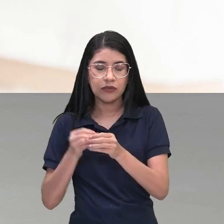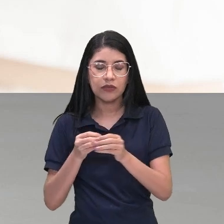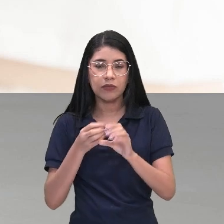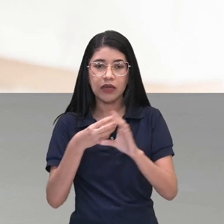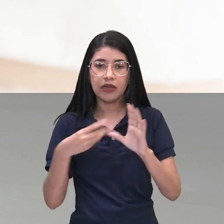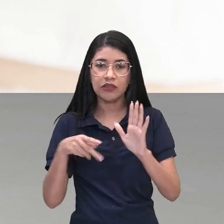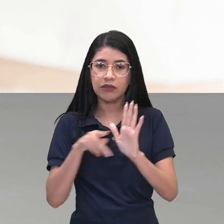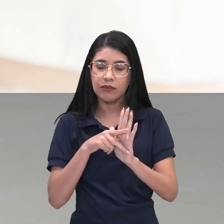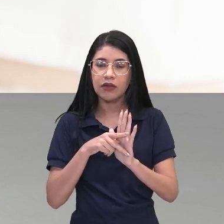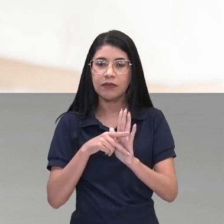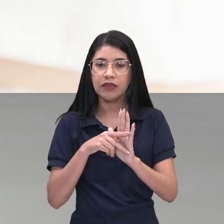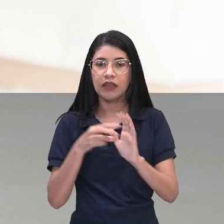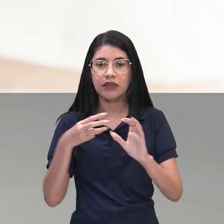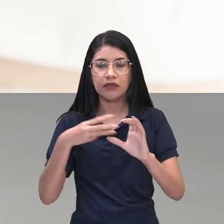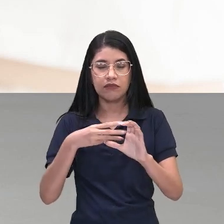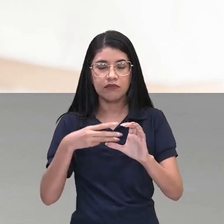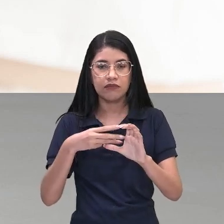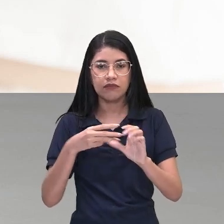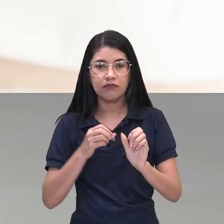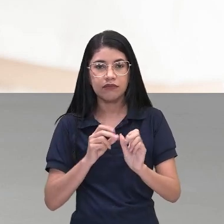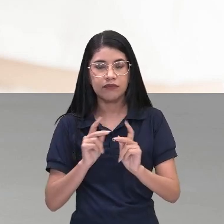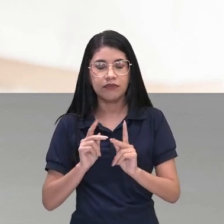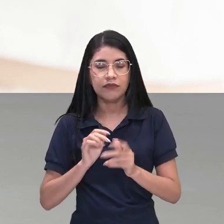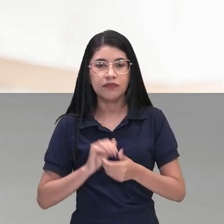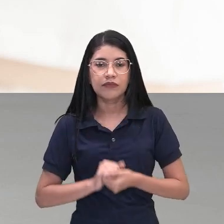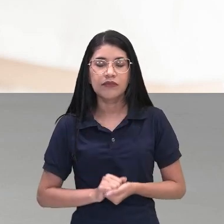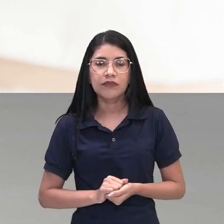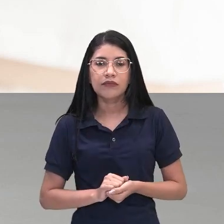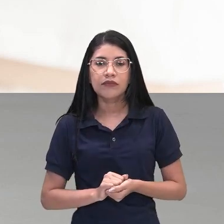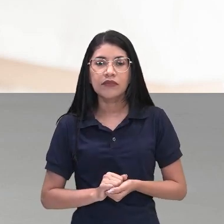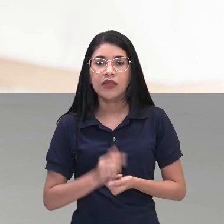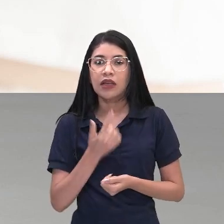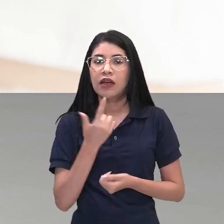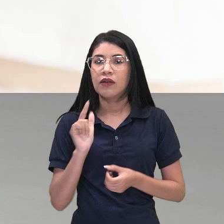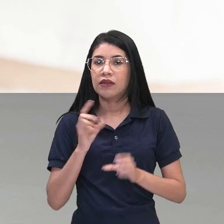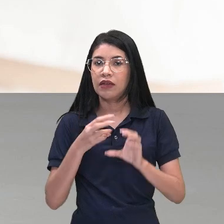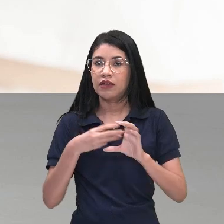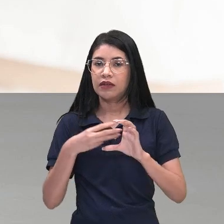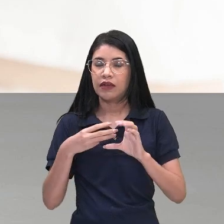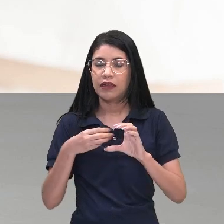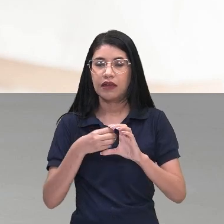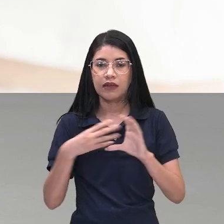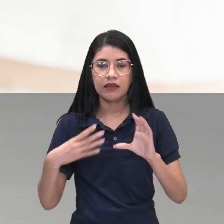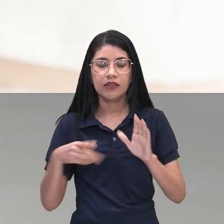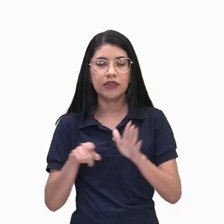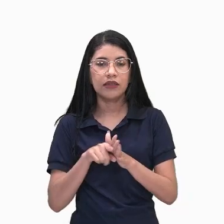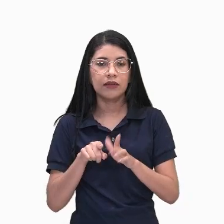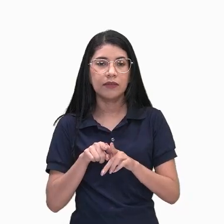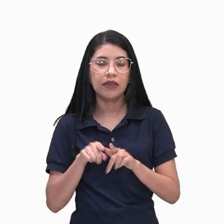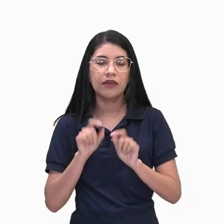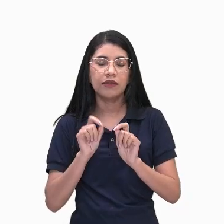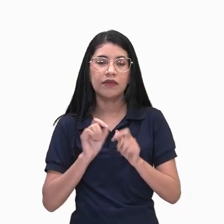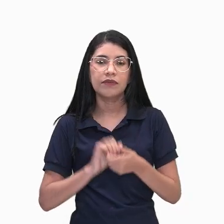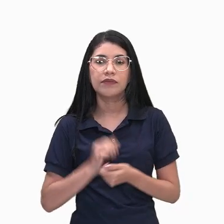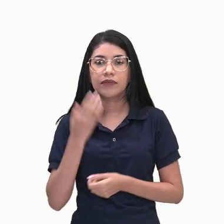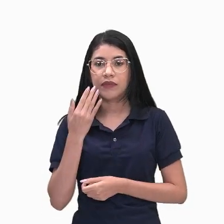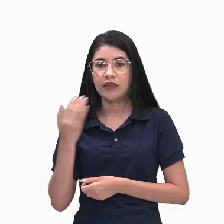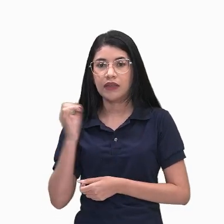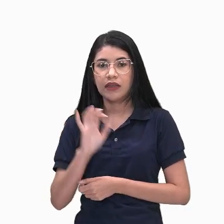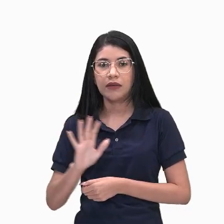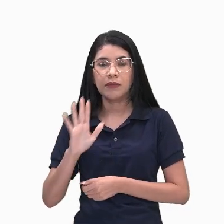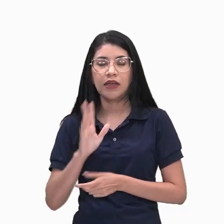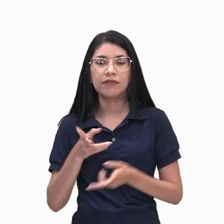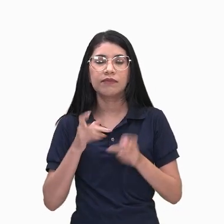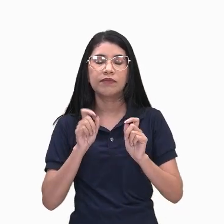célula justaposta que a gente vai encontrar no tecido epitelial. Uma outra característica que a gente observa aí na nossa próxima imagem é